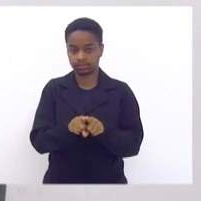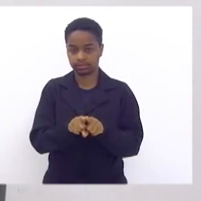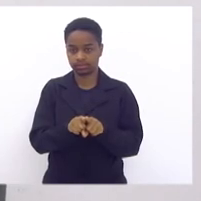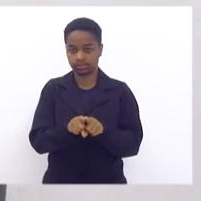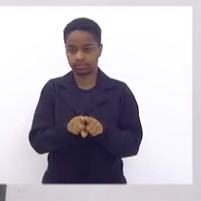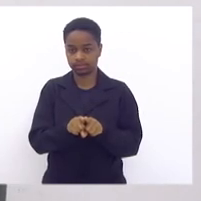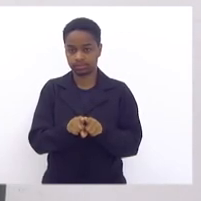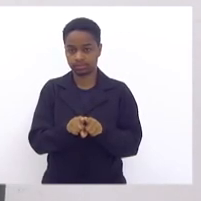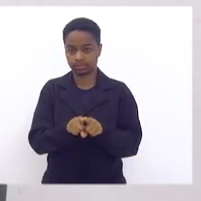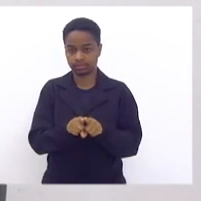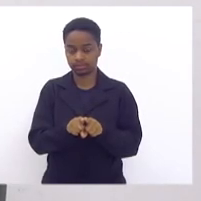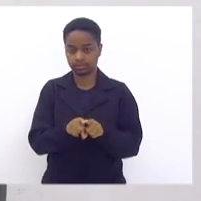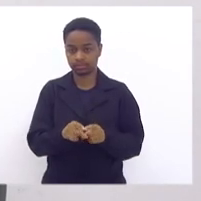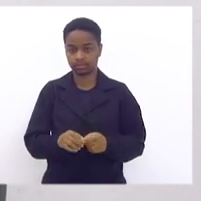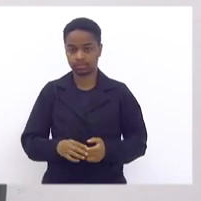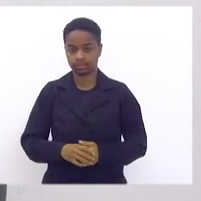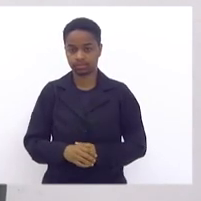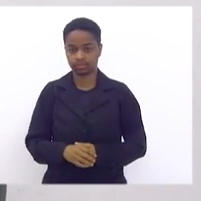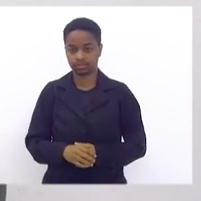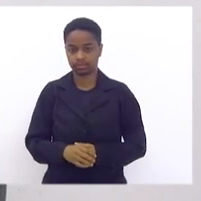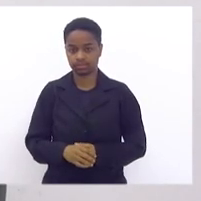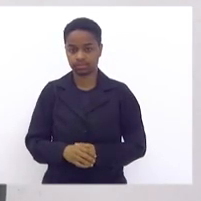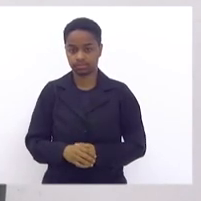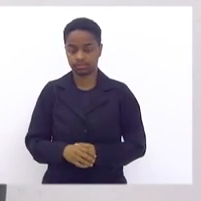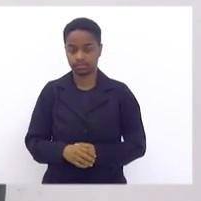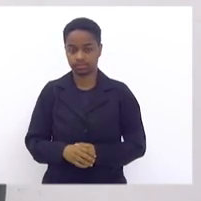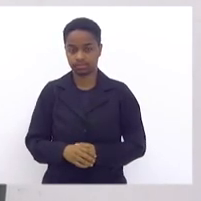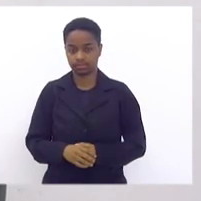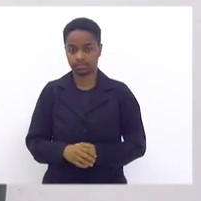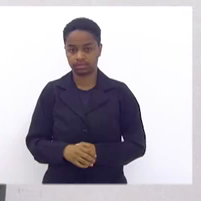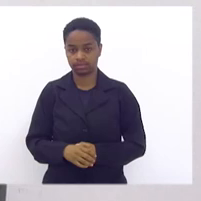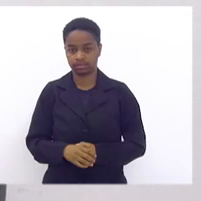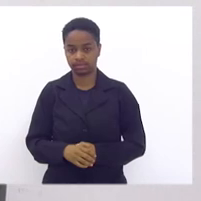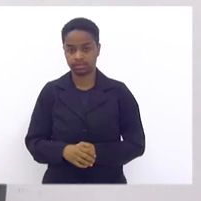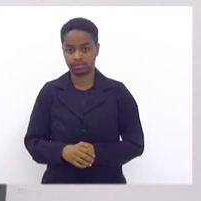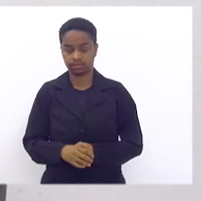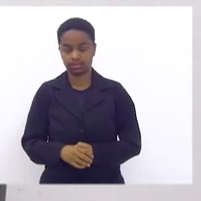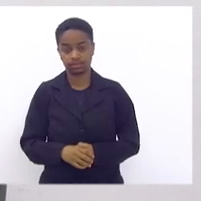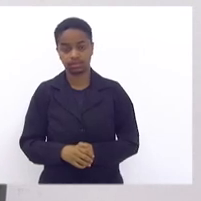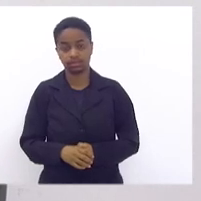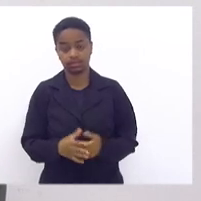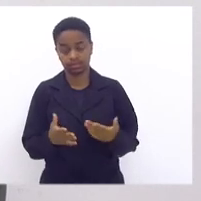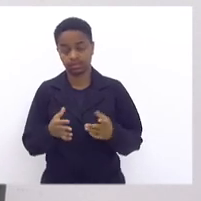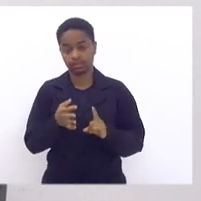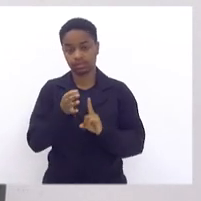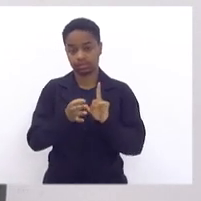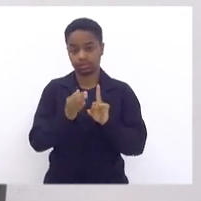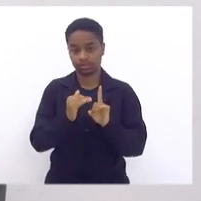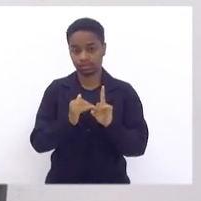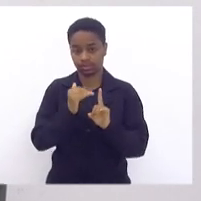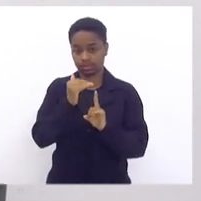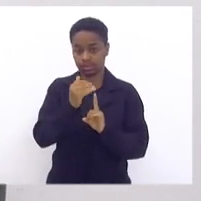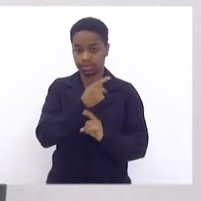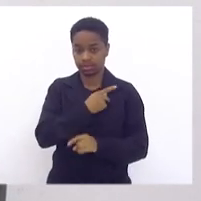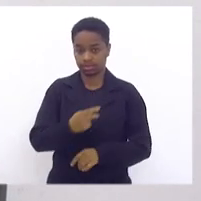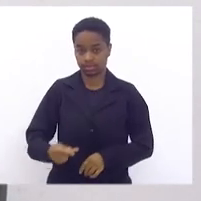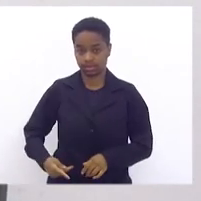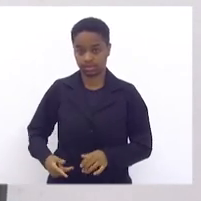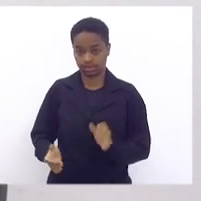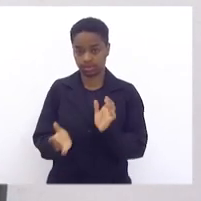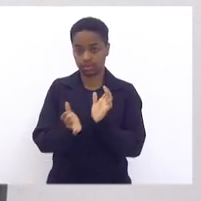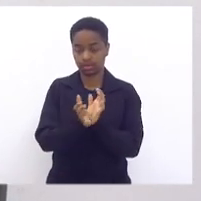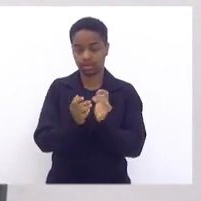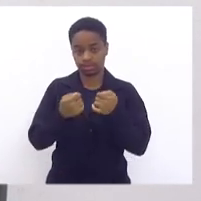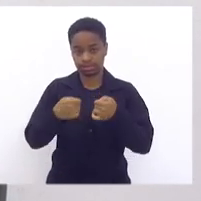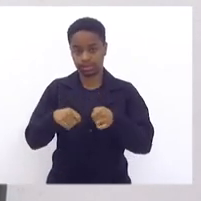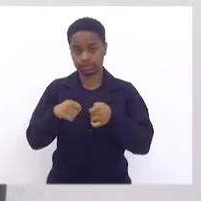na sua instância recursal, pelo menos a desembargadora presidente da turma